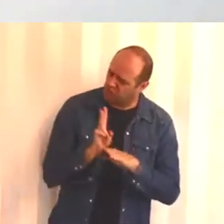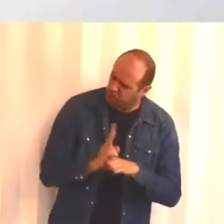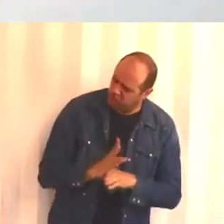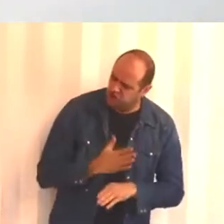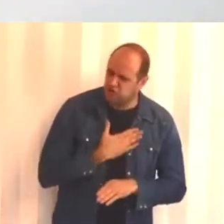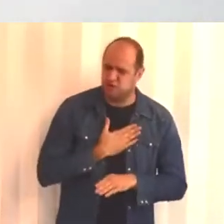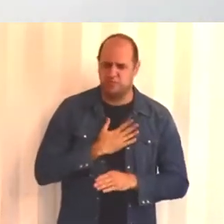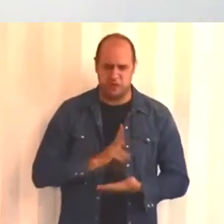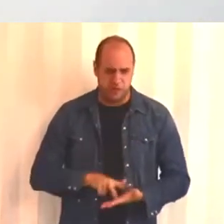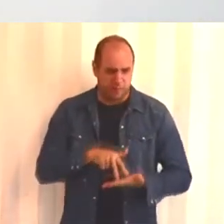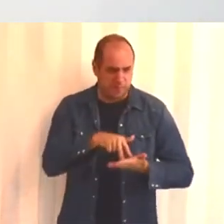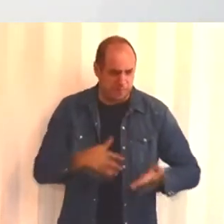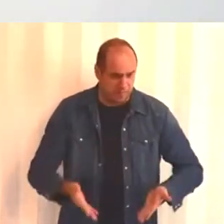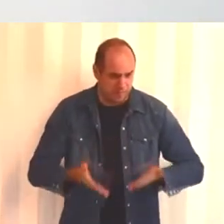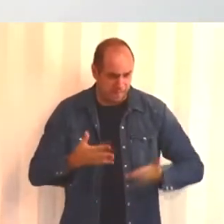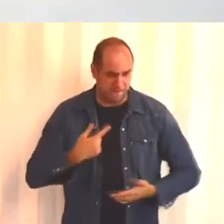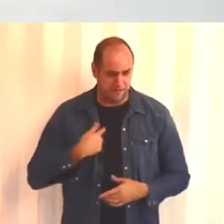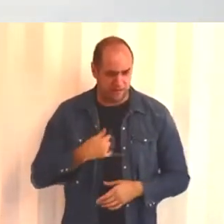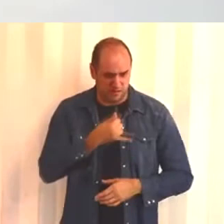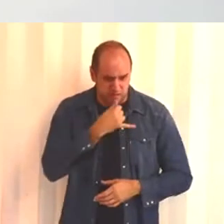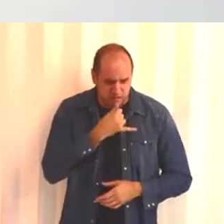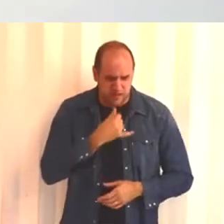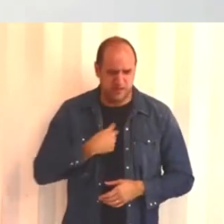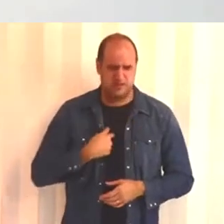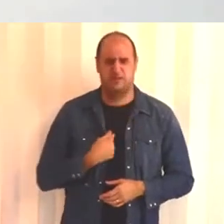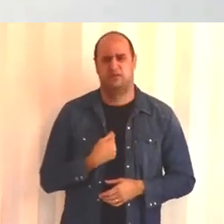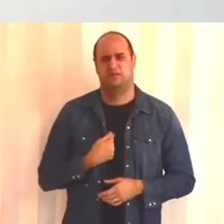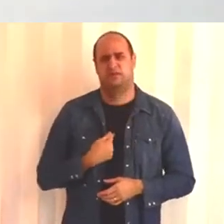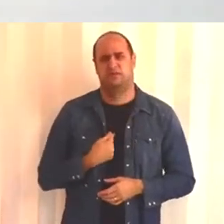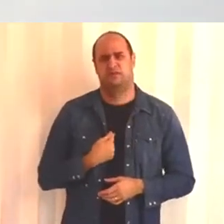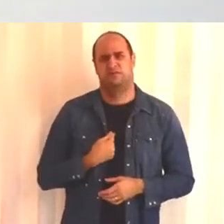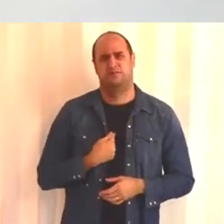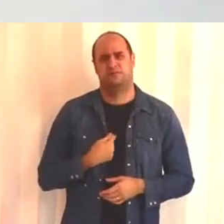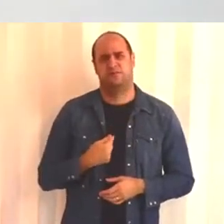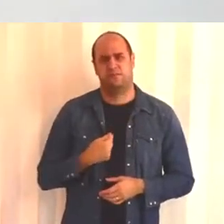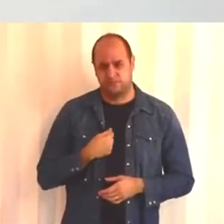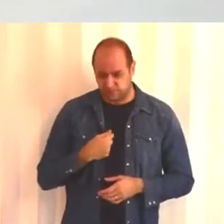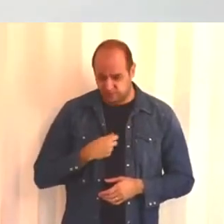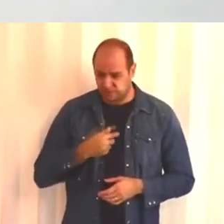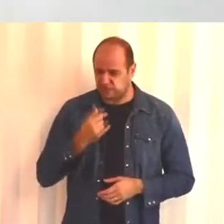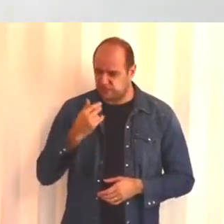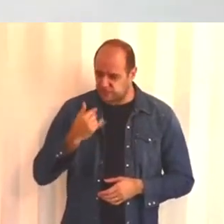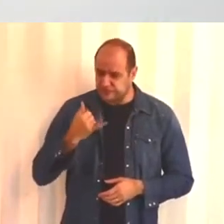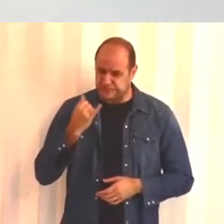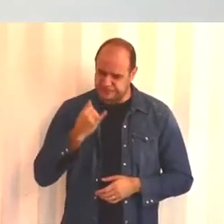Ele que me levanta quando eu estou prostrado e abatido, quando a tristeza assalta